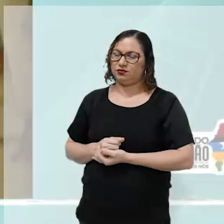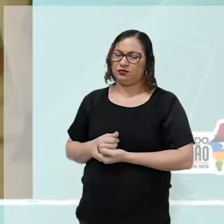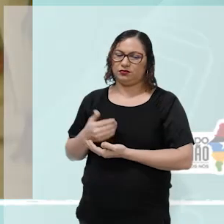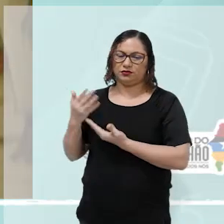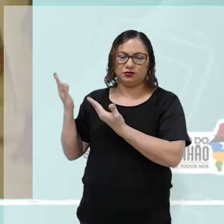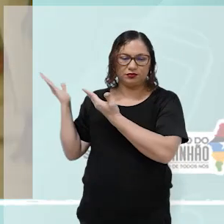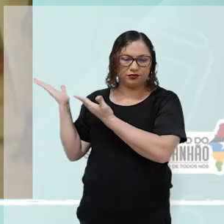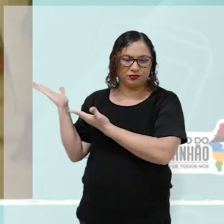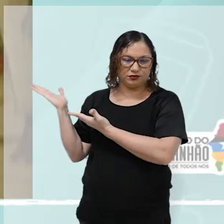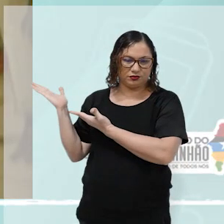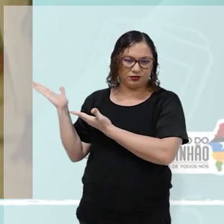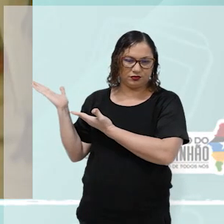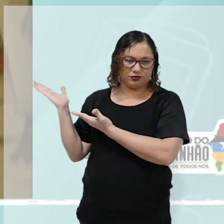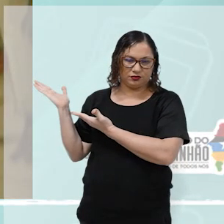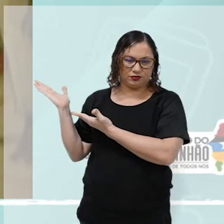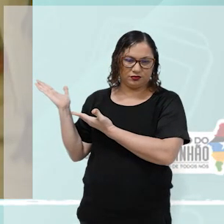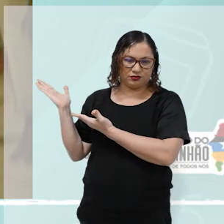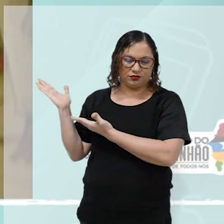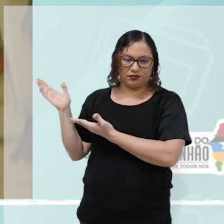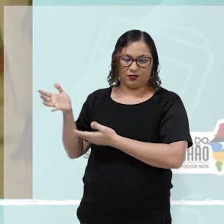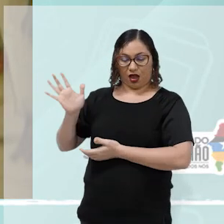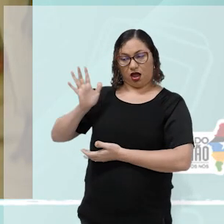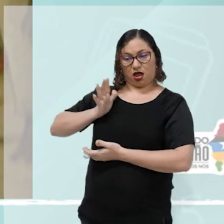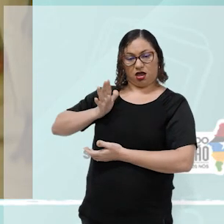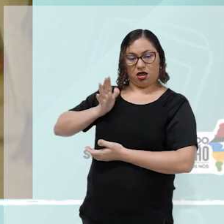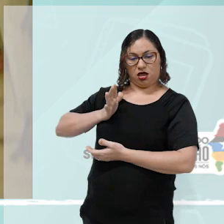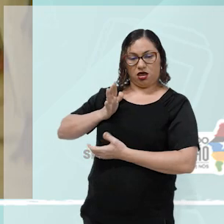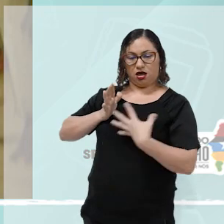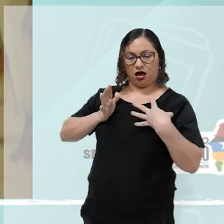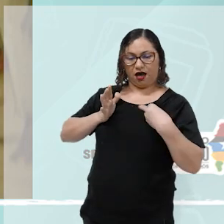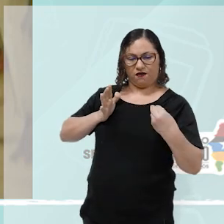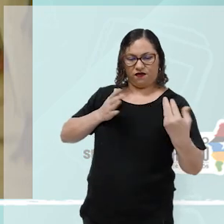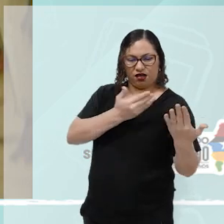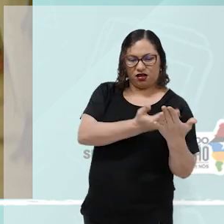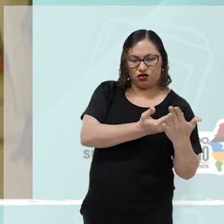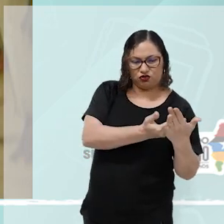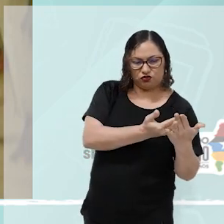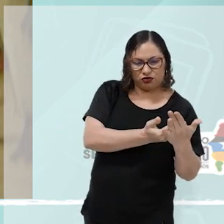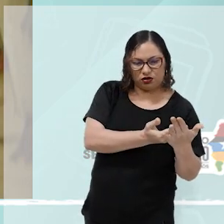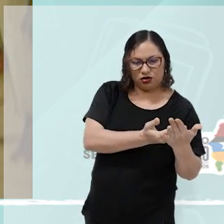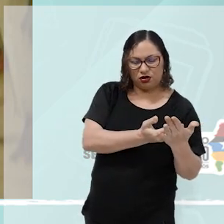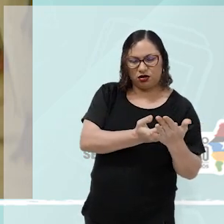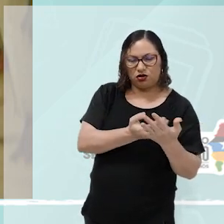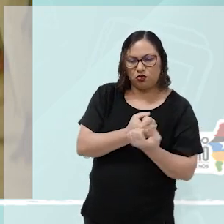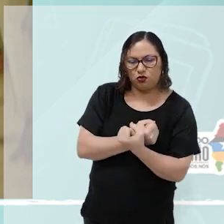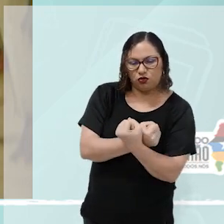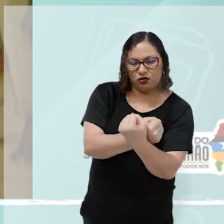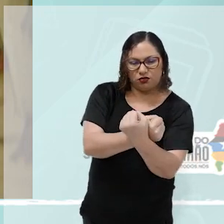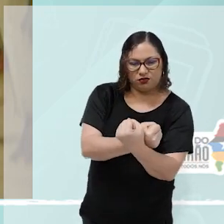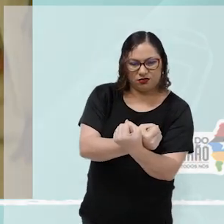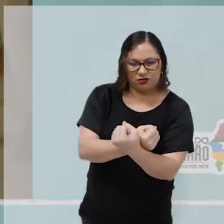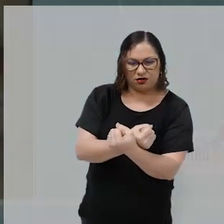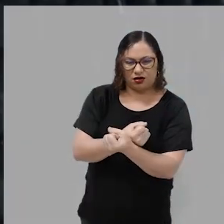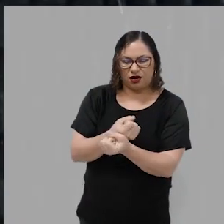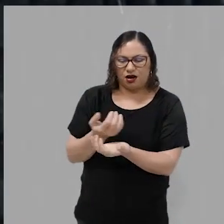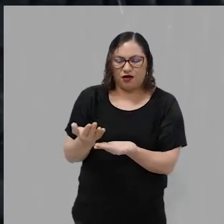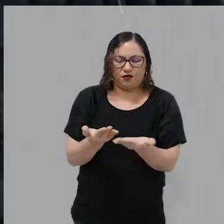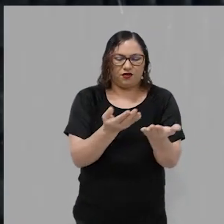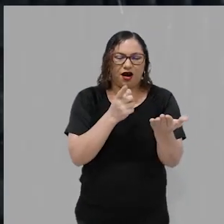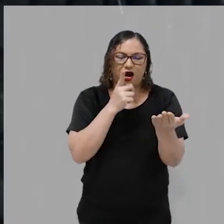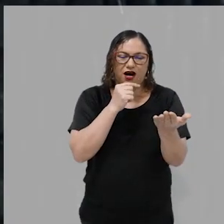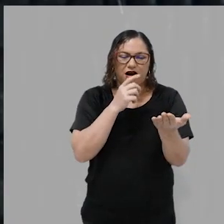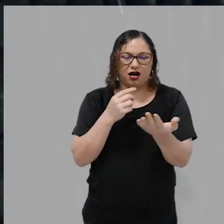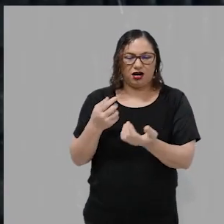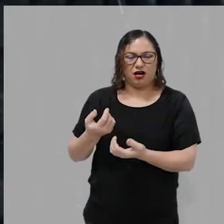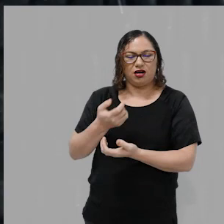Ah, uma senhora rica, a filha estudando, né? Um escravo doméstico trazendo água, as mulheres